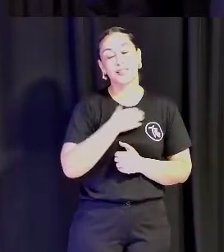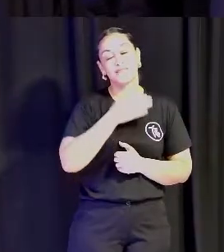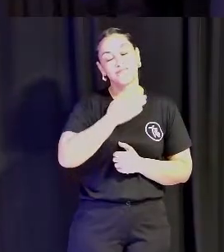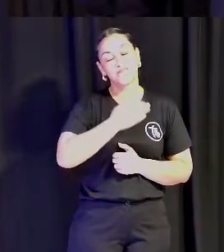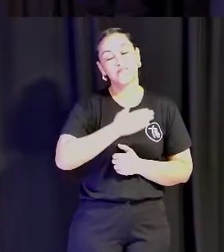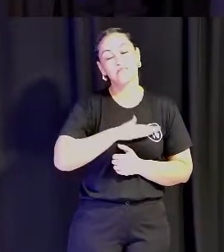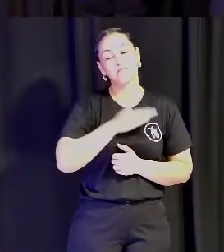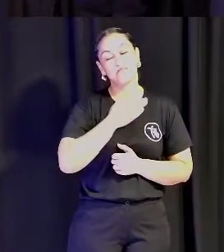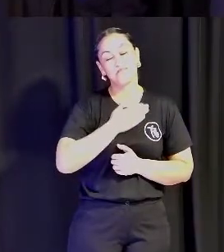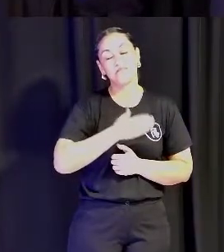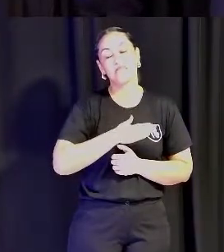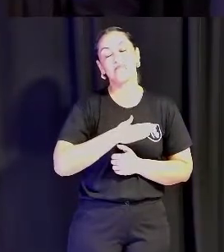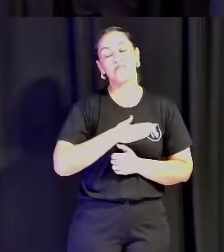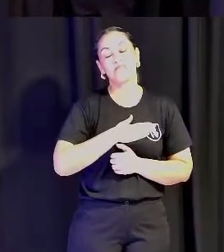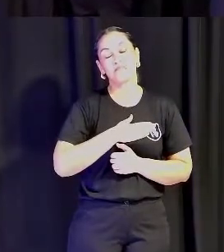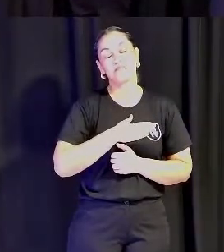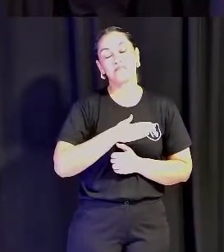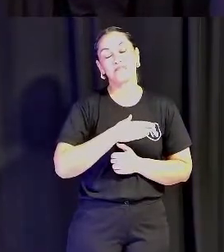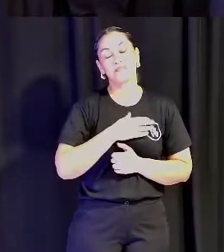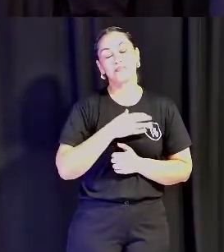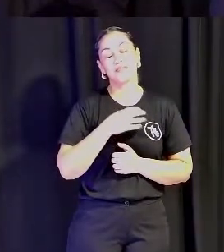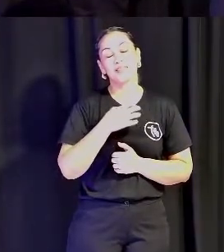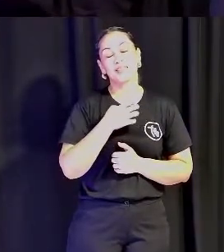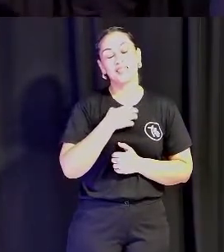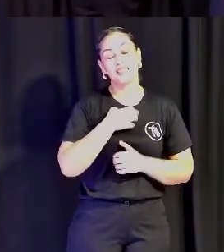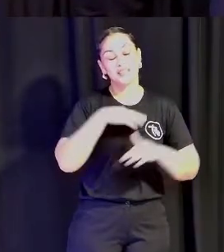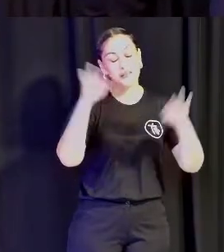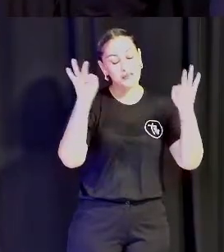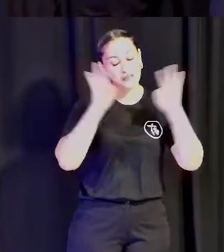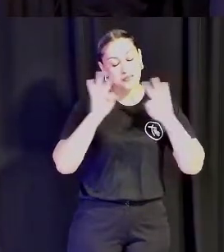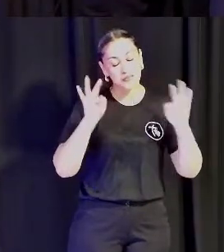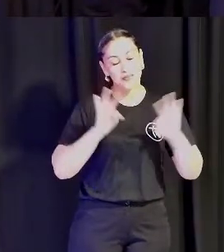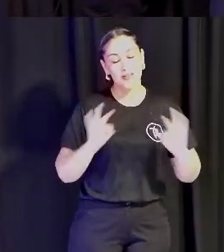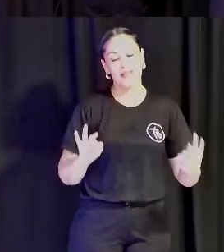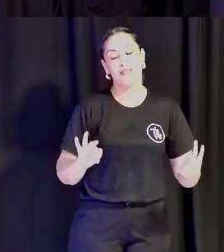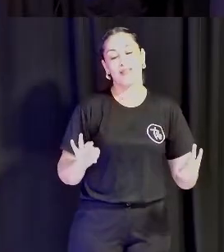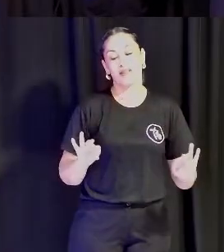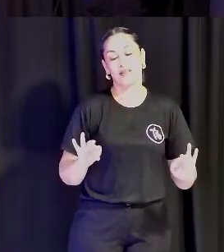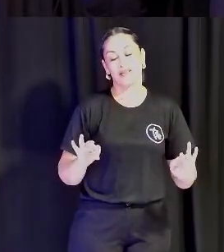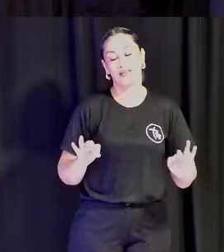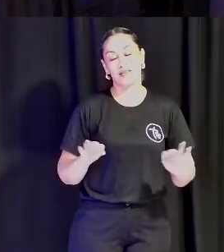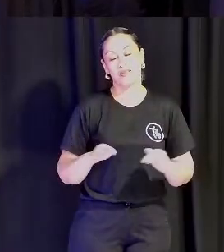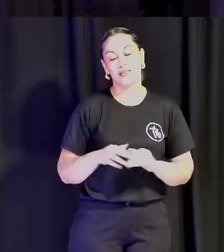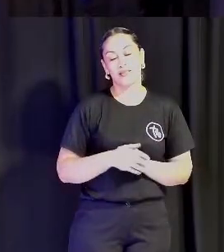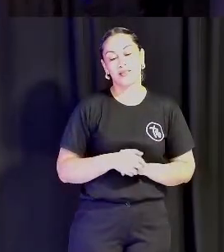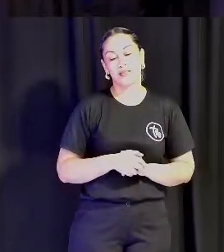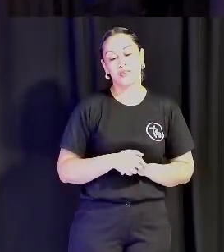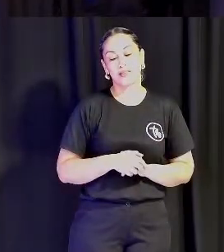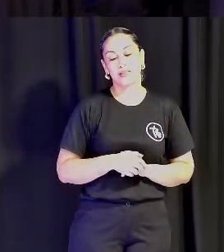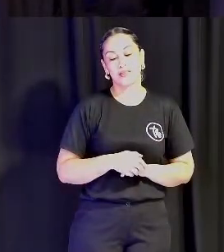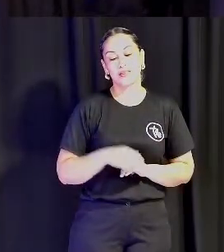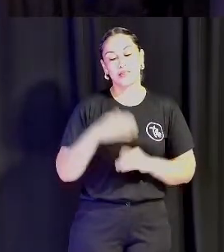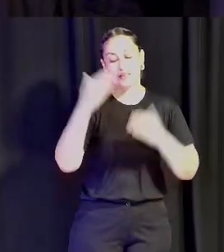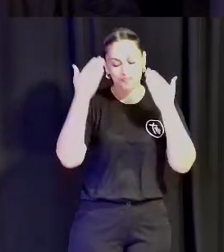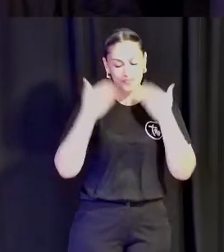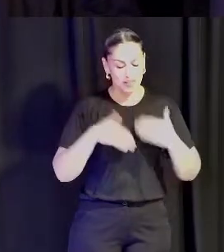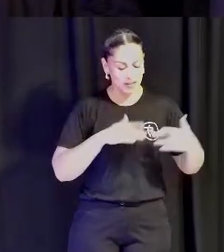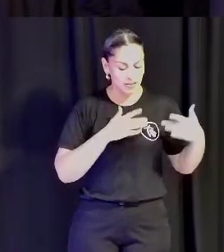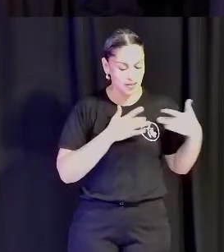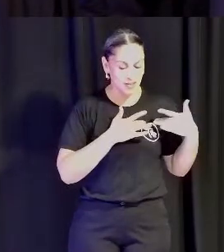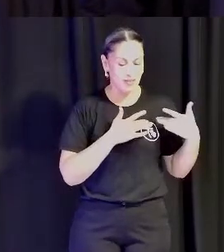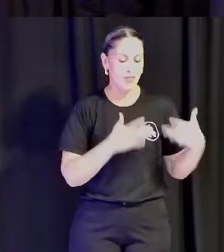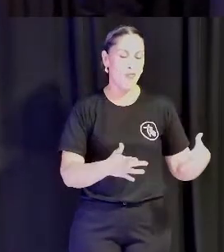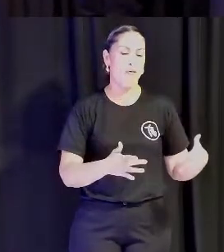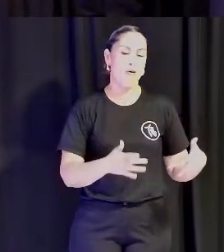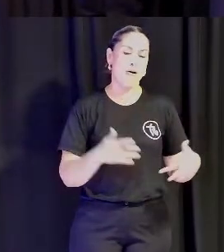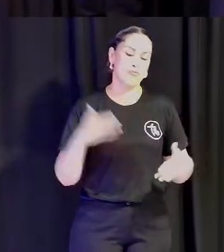nele, fique contente em toda e qualquer situação, e seja generoso. Essa semana